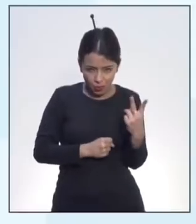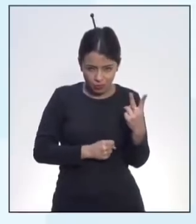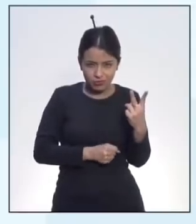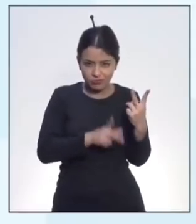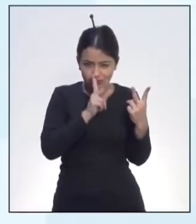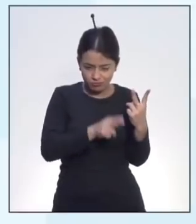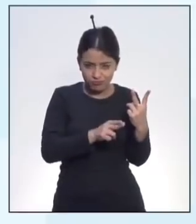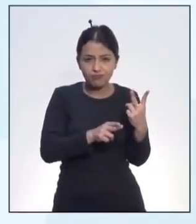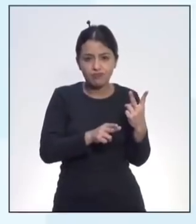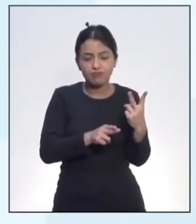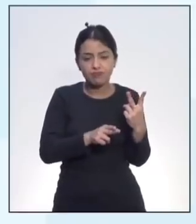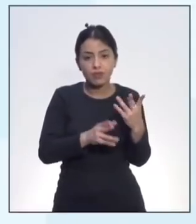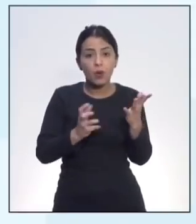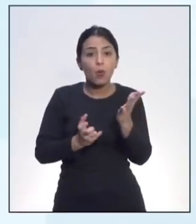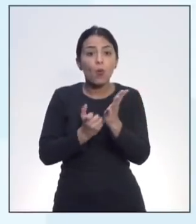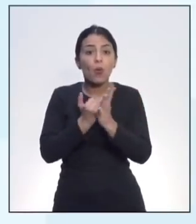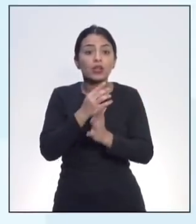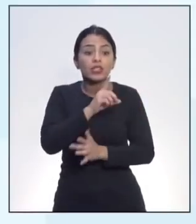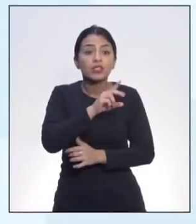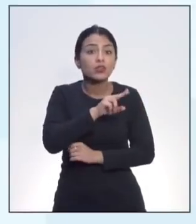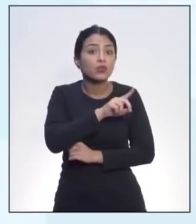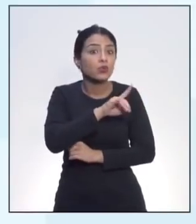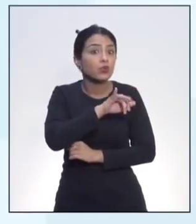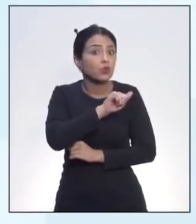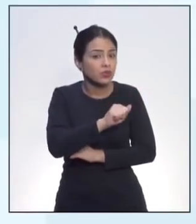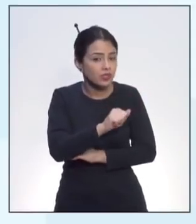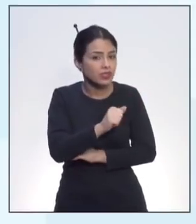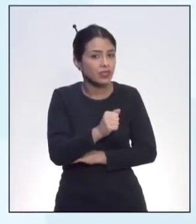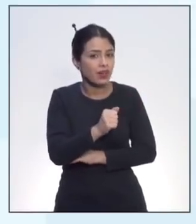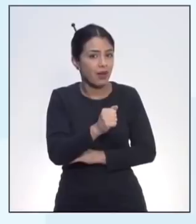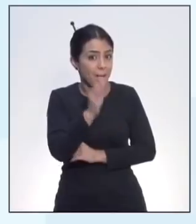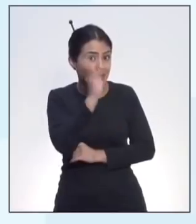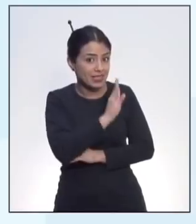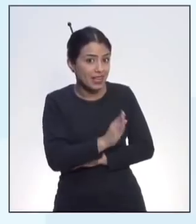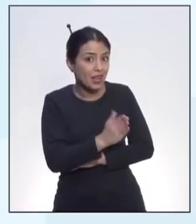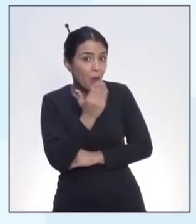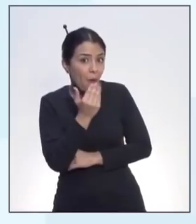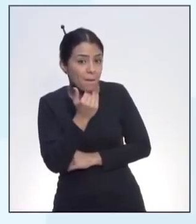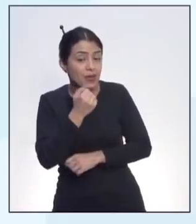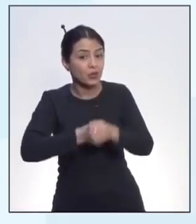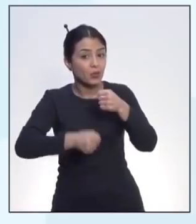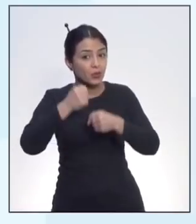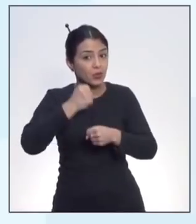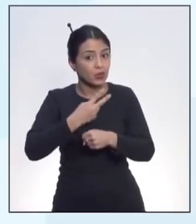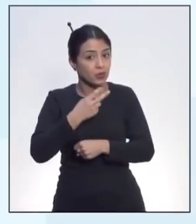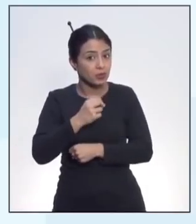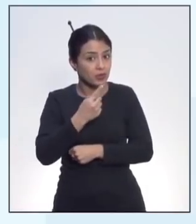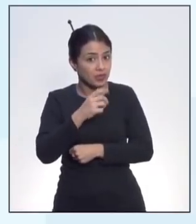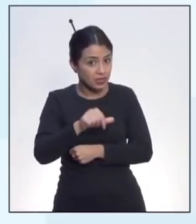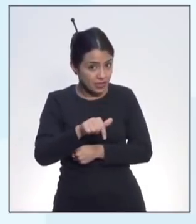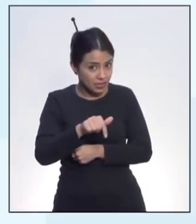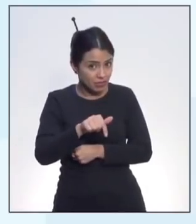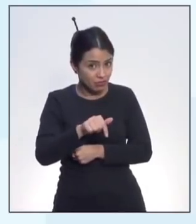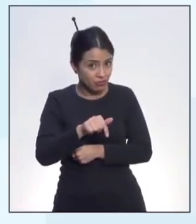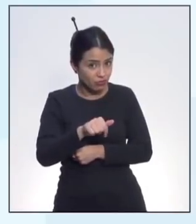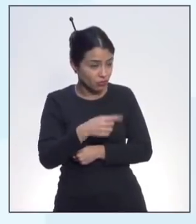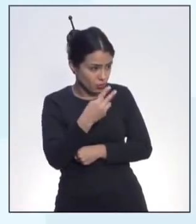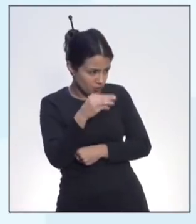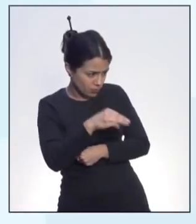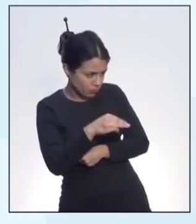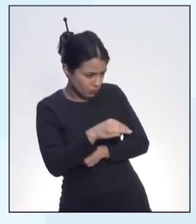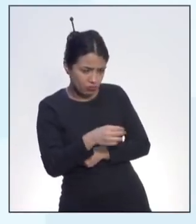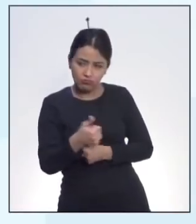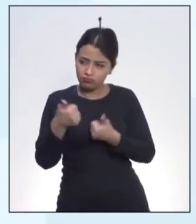em 2017? Toma cuidado aí com a conversãozinha também. Tudo Verdade. bem? Então, 2 minutinhos, Alessandra? Suficiente.